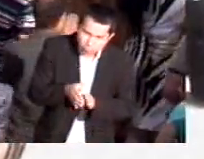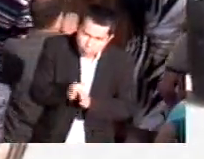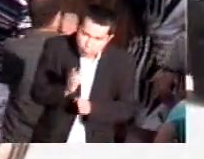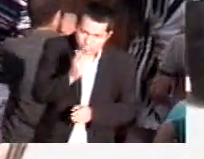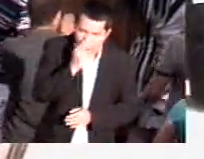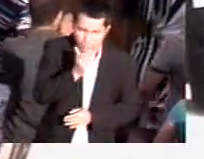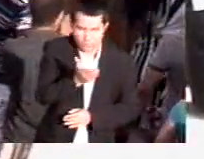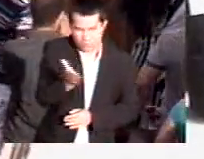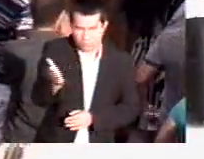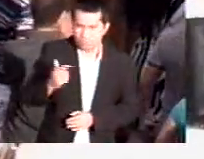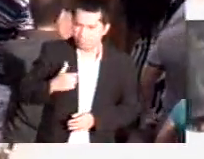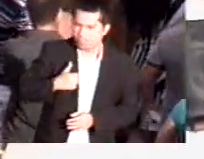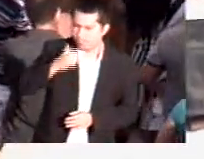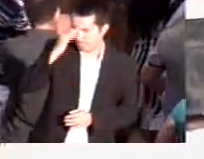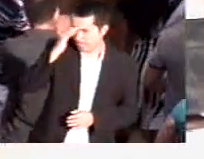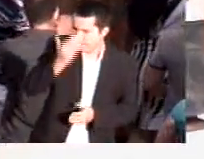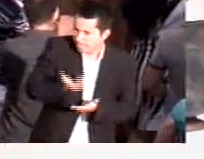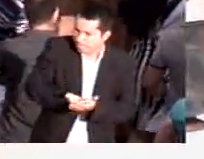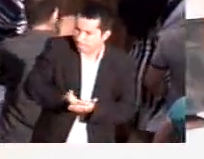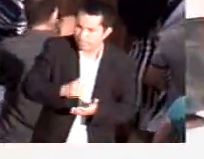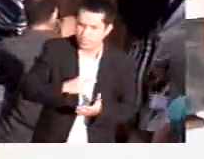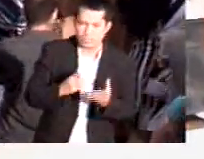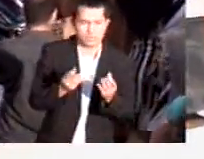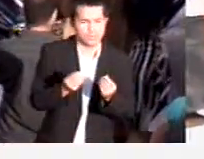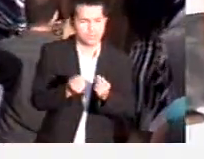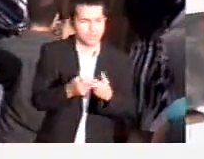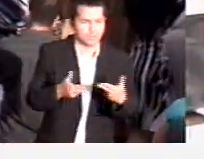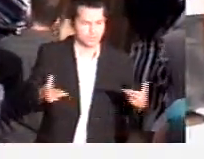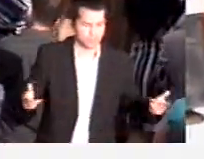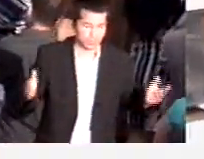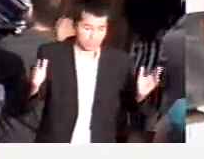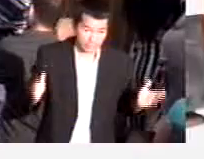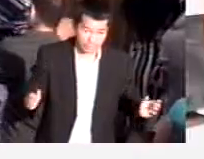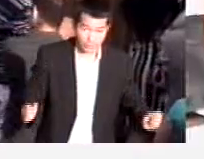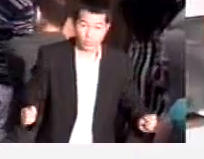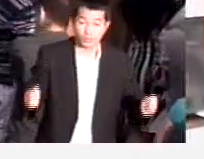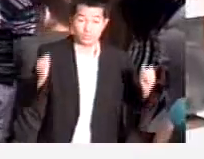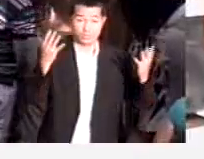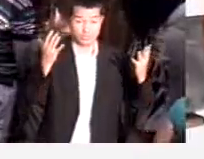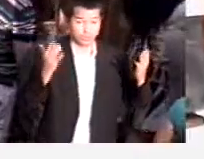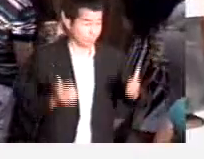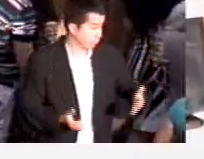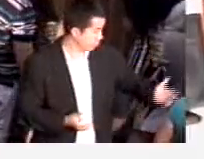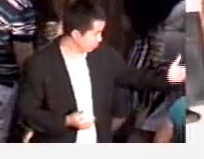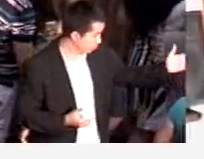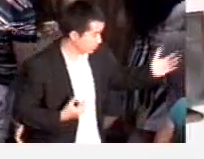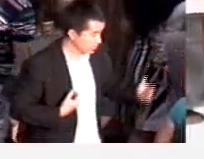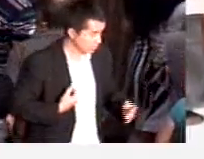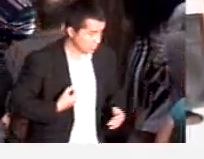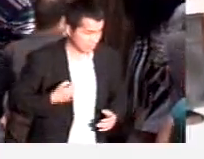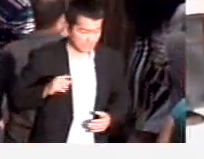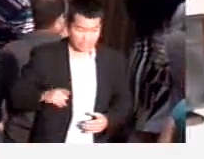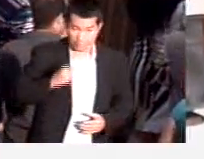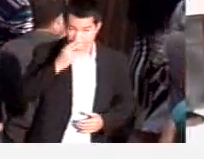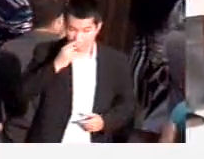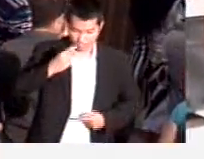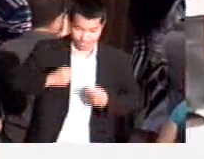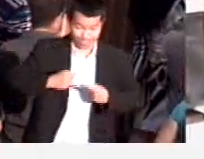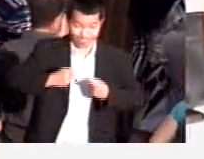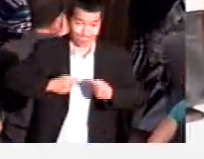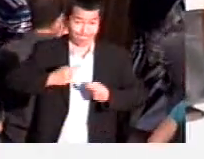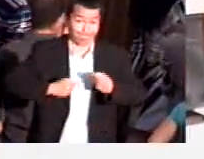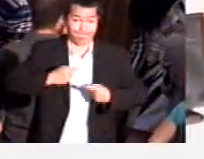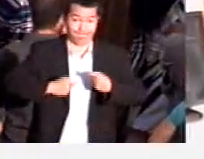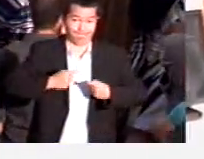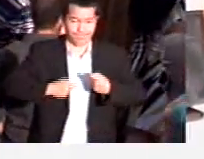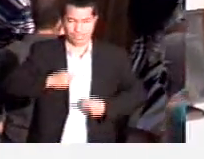Eu creio que existem coisas que estão acontecendo na vida de vocês que são verdadeiras batalhas espirituais,